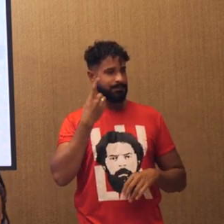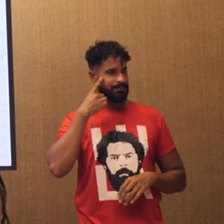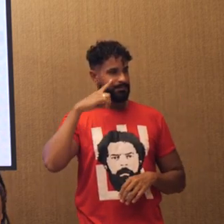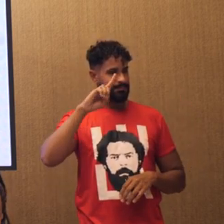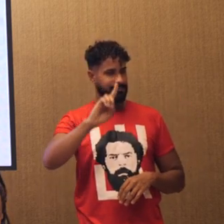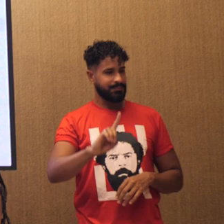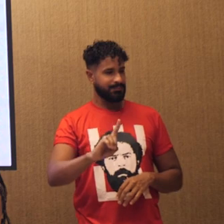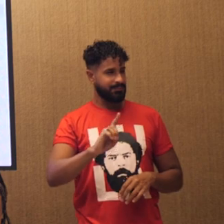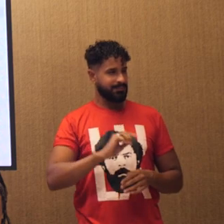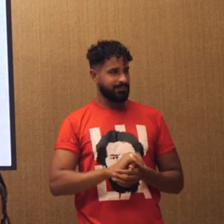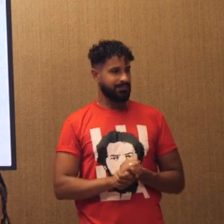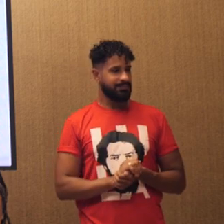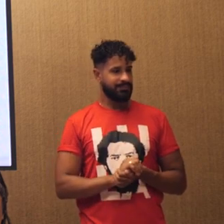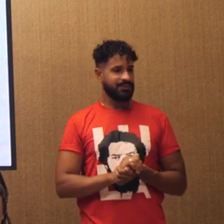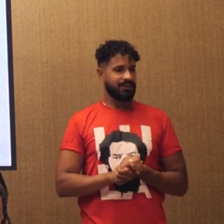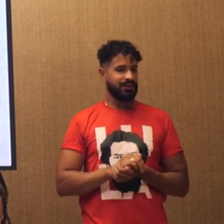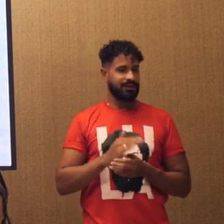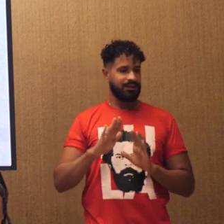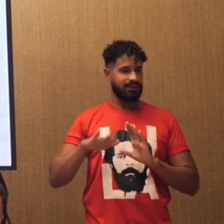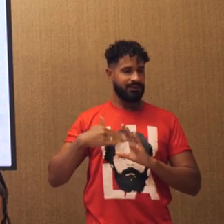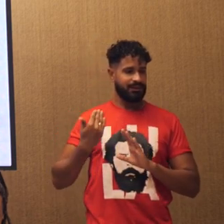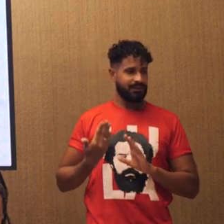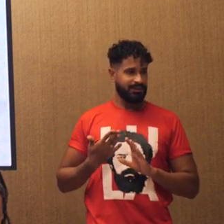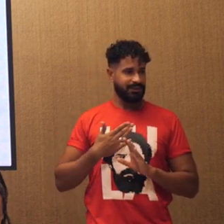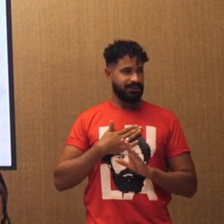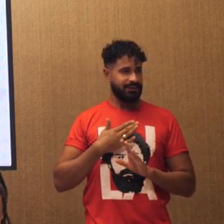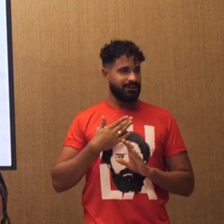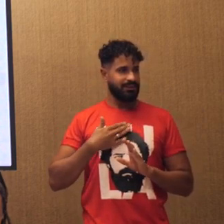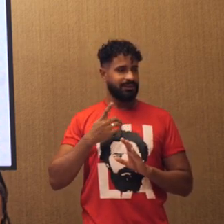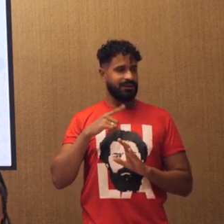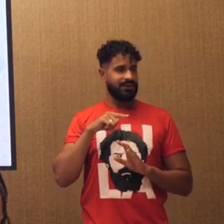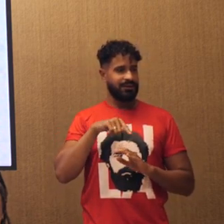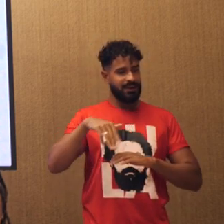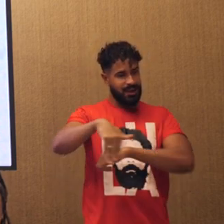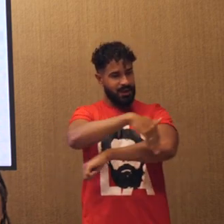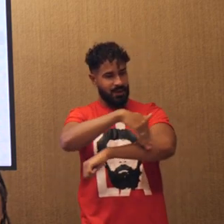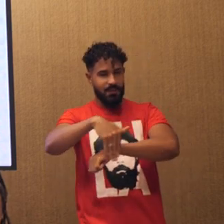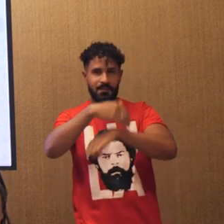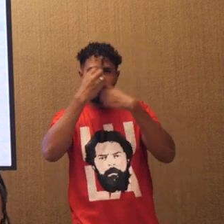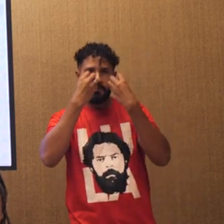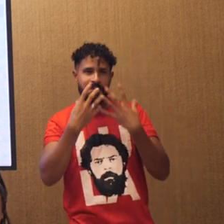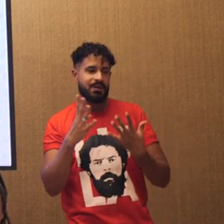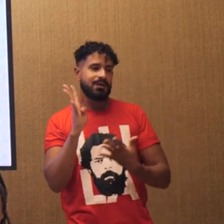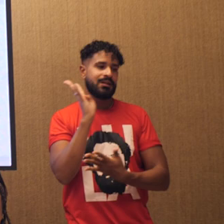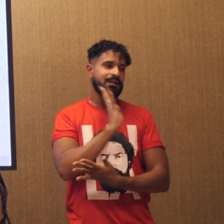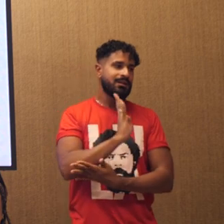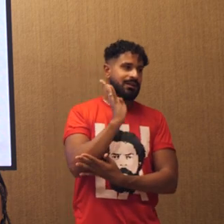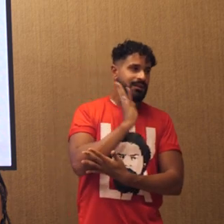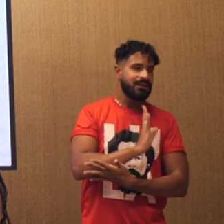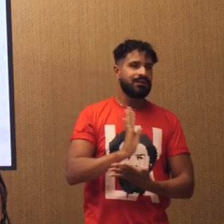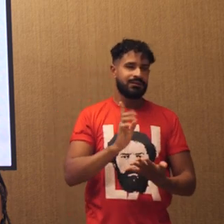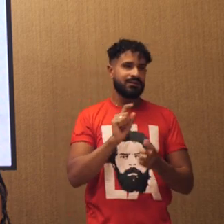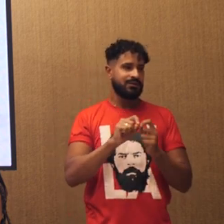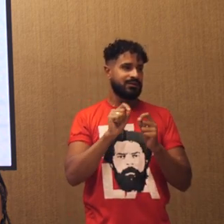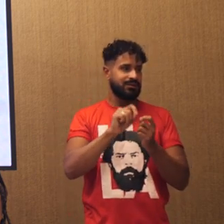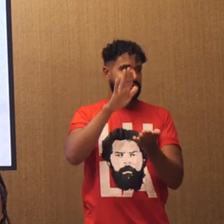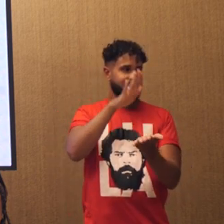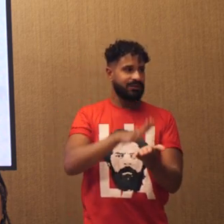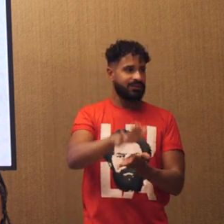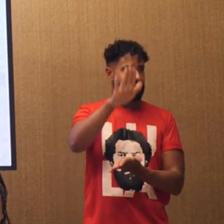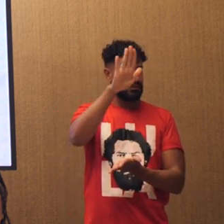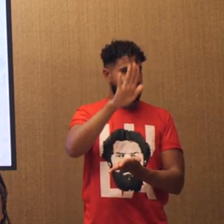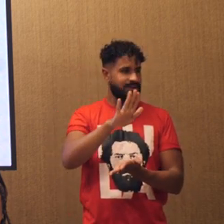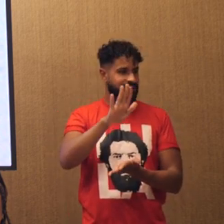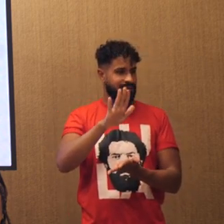frio, eu acho que o Lula passou, foi frio, lá mandou. Fizemos um ato no meio da rua, muito bom, muito bacana, e foi feito o lançamento da